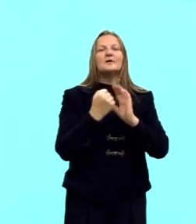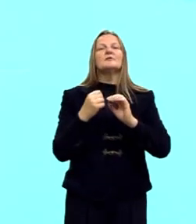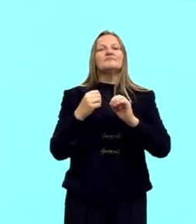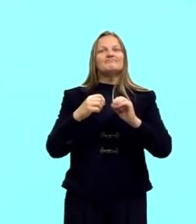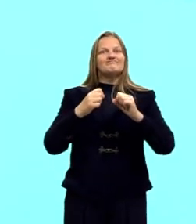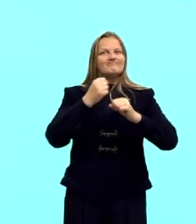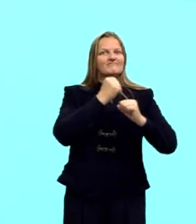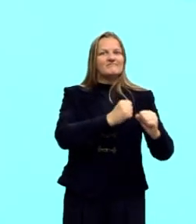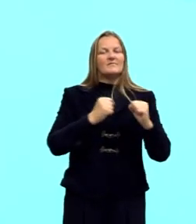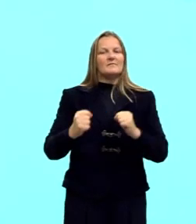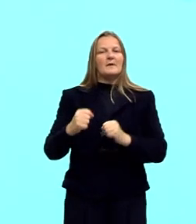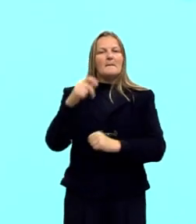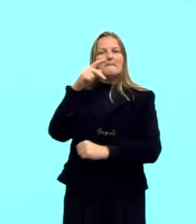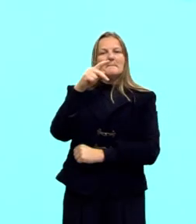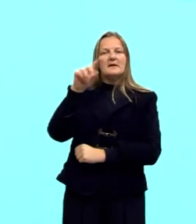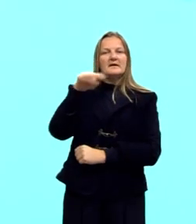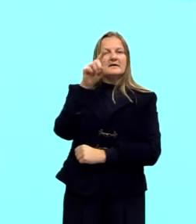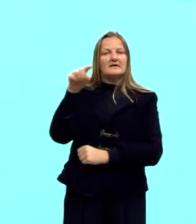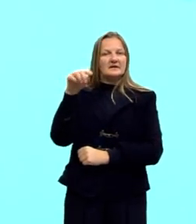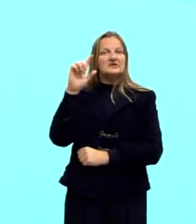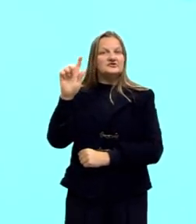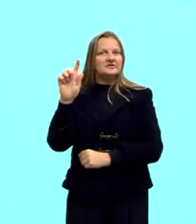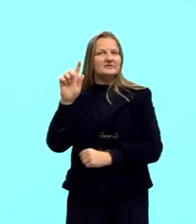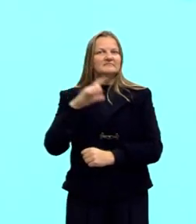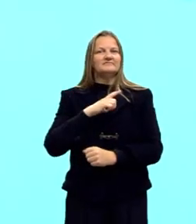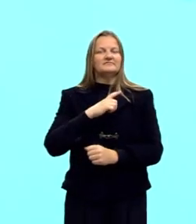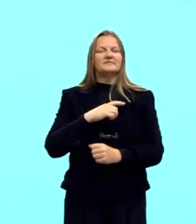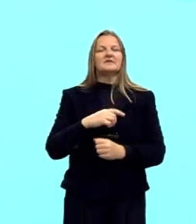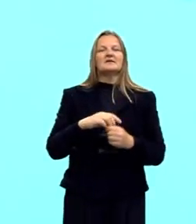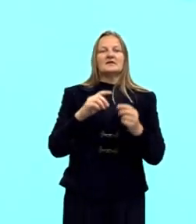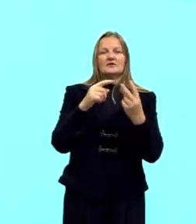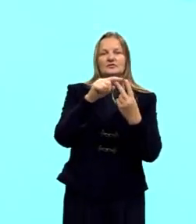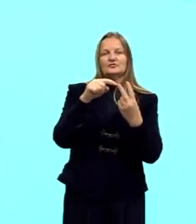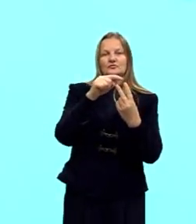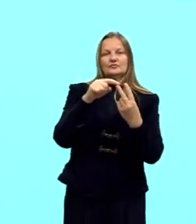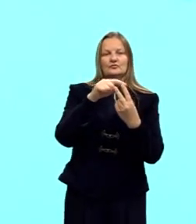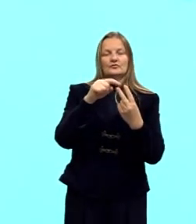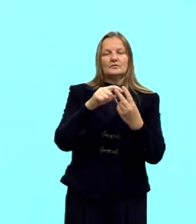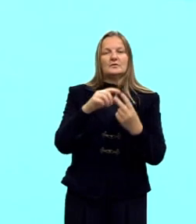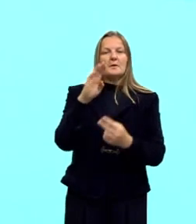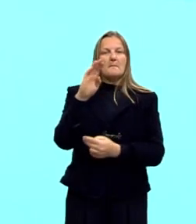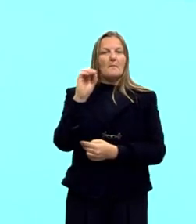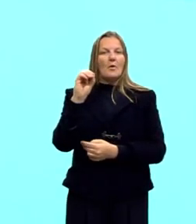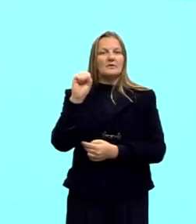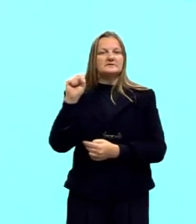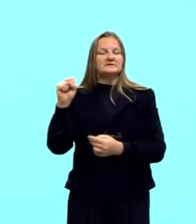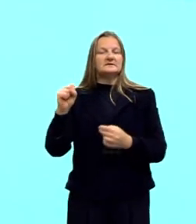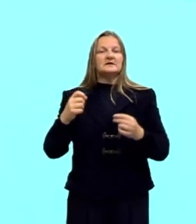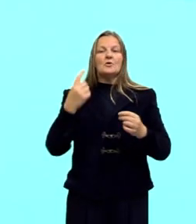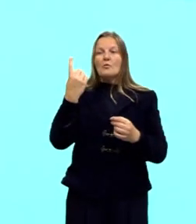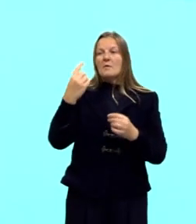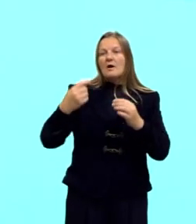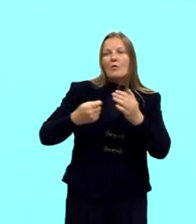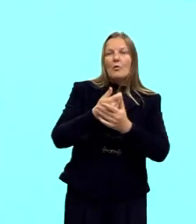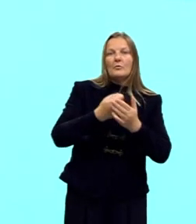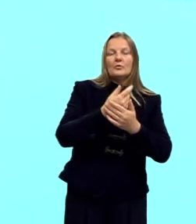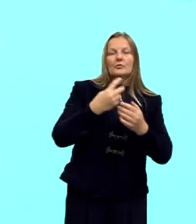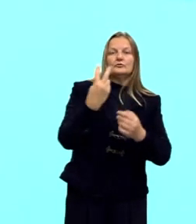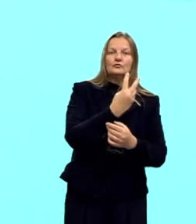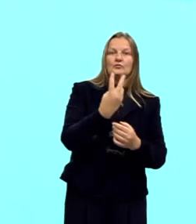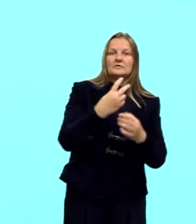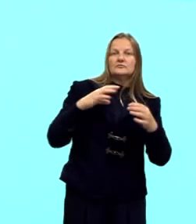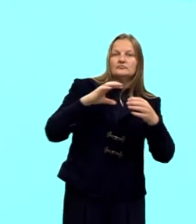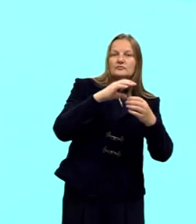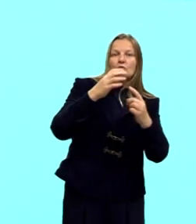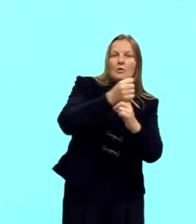tá e por exemplo né polpa Lacoste e a boss faz parte da PG né seguindo a flechinha